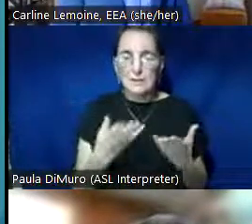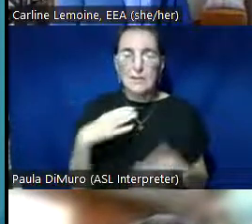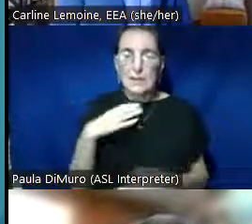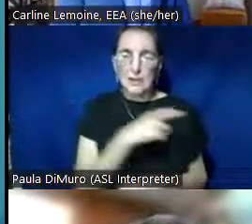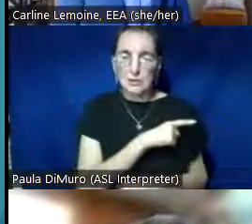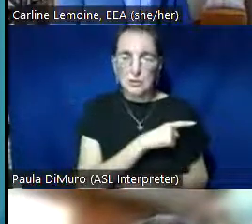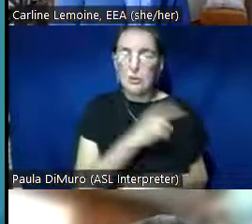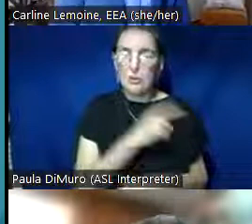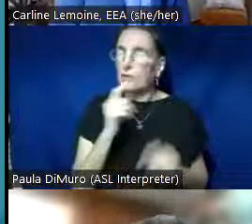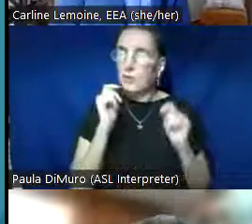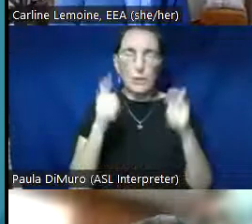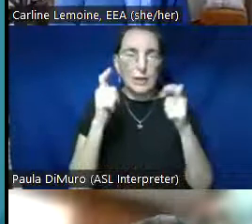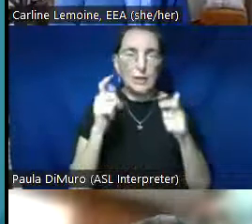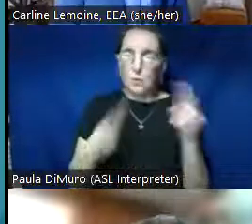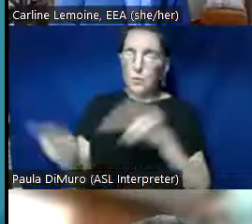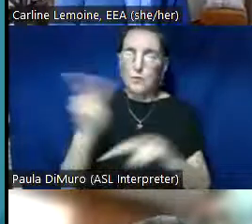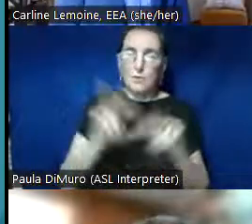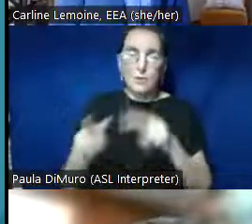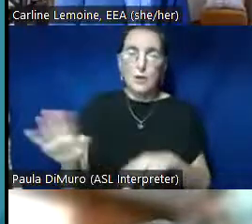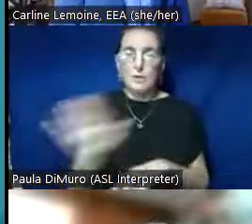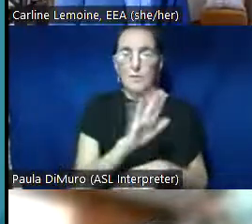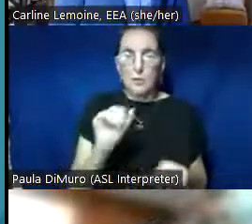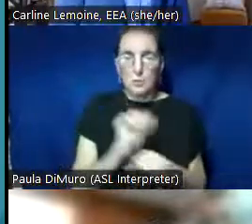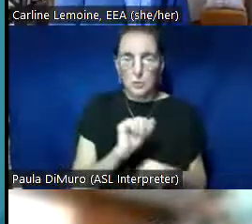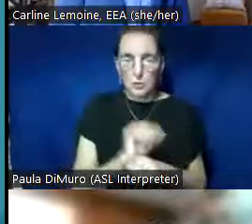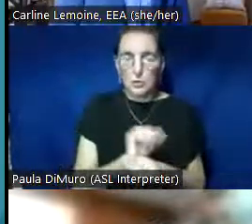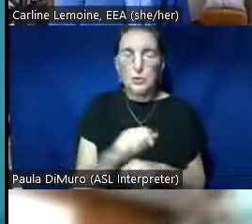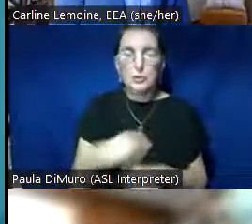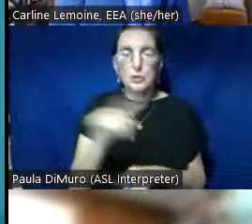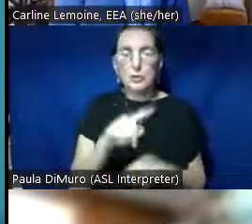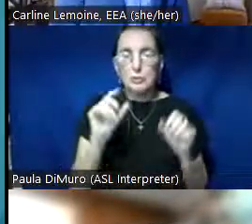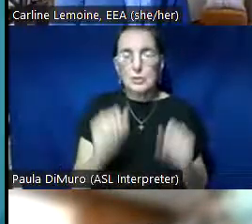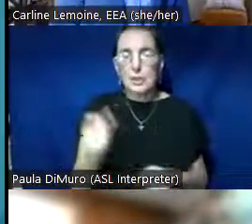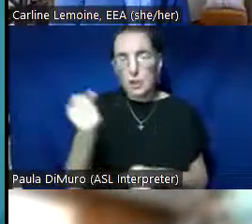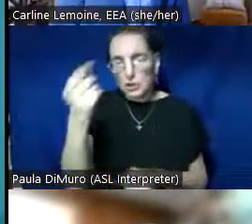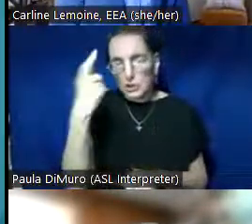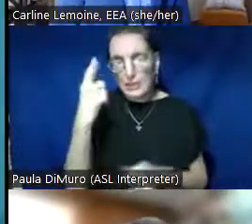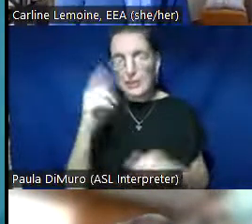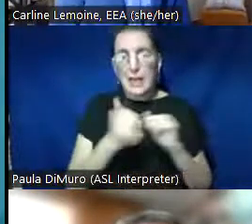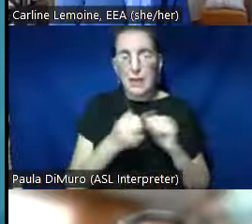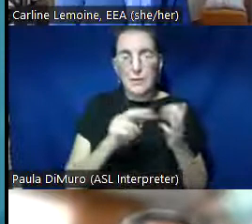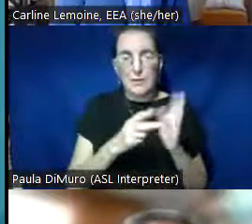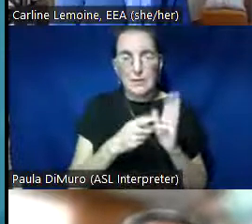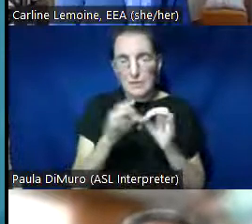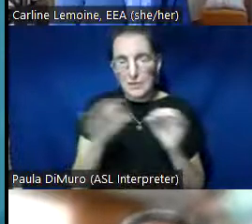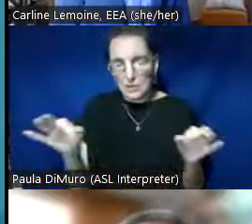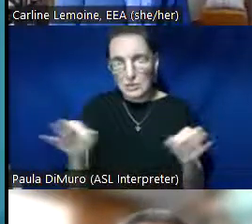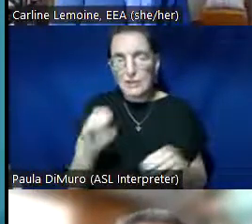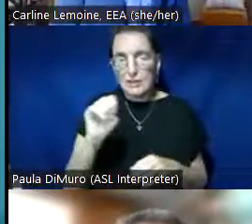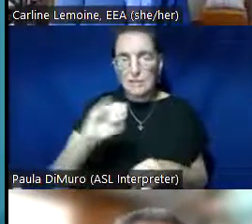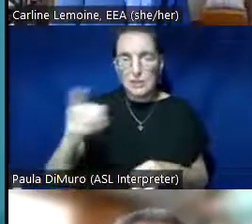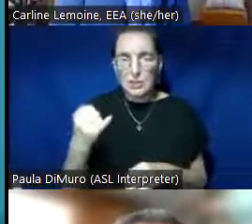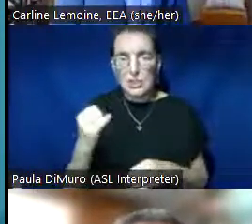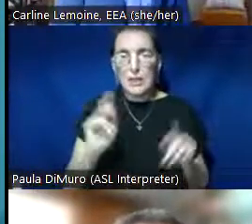dar conselho, muito rápido revisão desses trabalhos, para os por entender, more